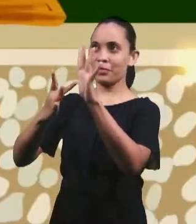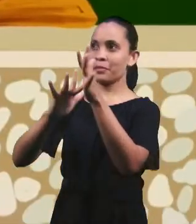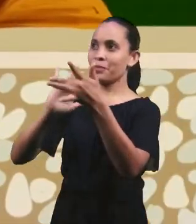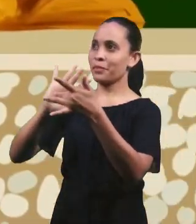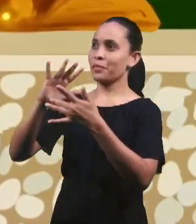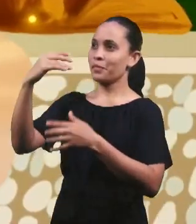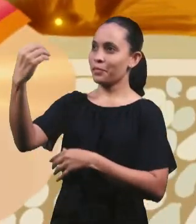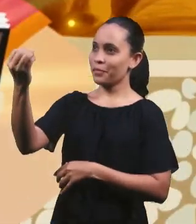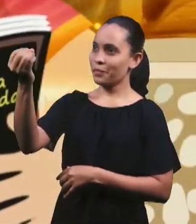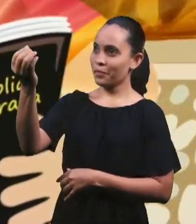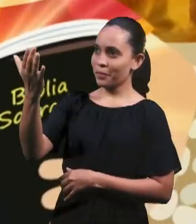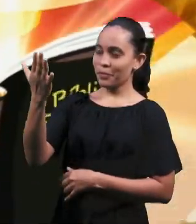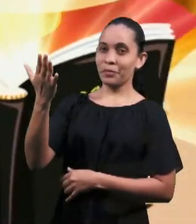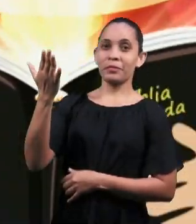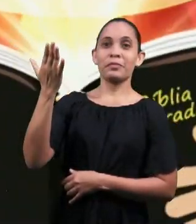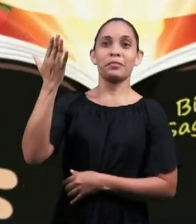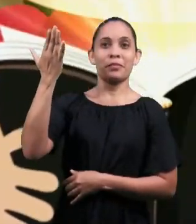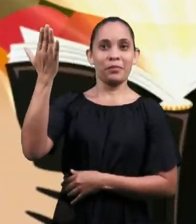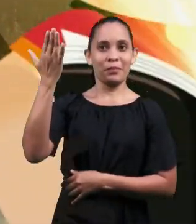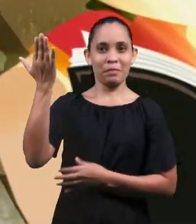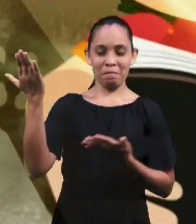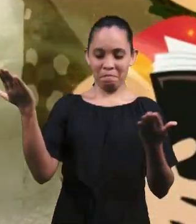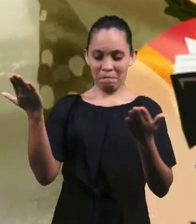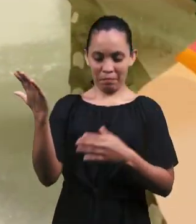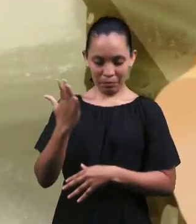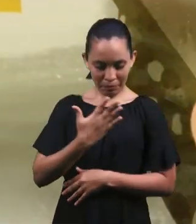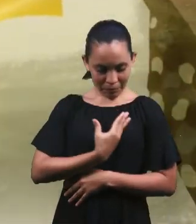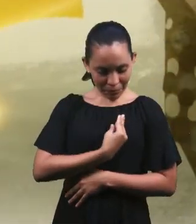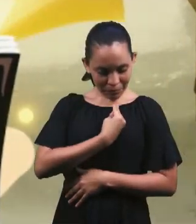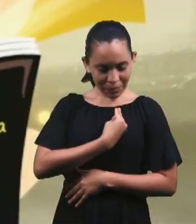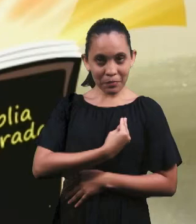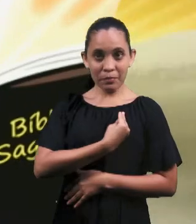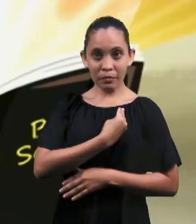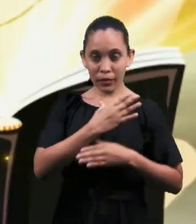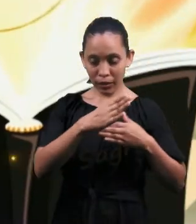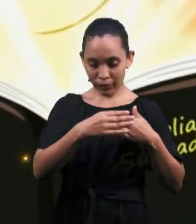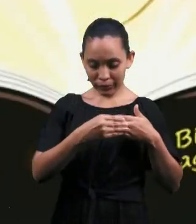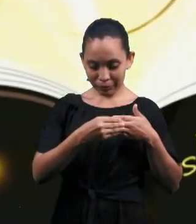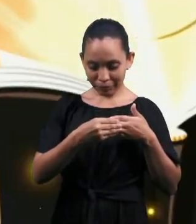por Deus, guiará meu